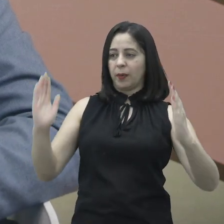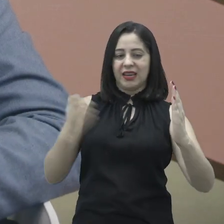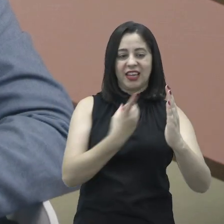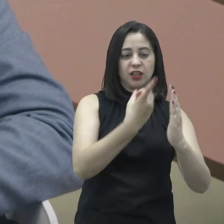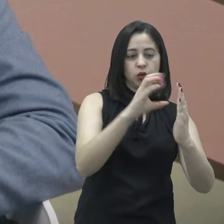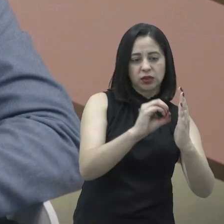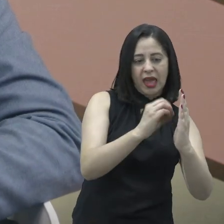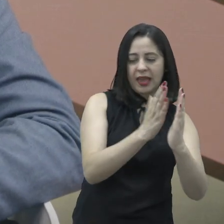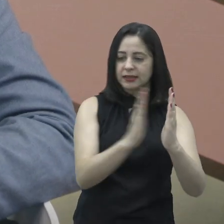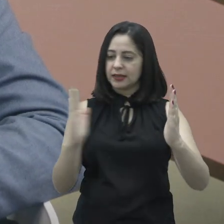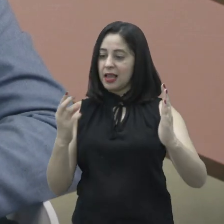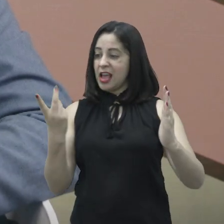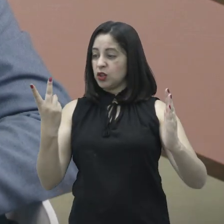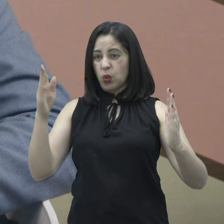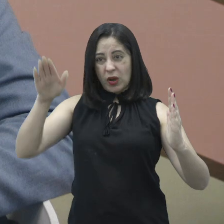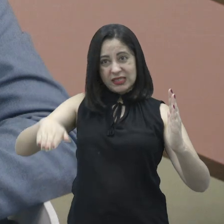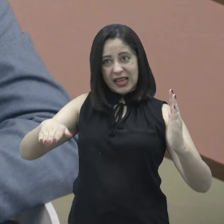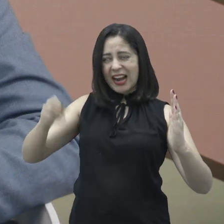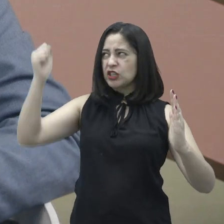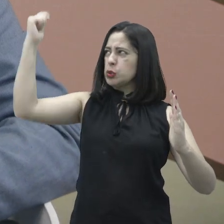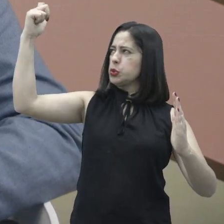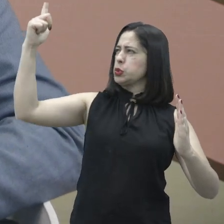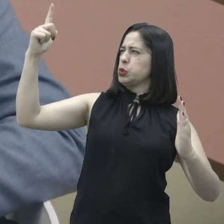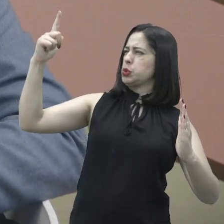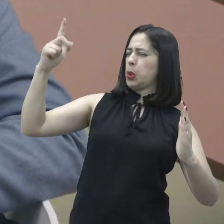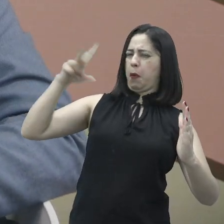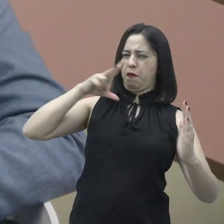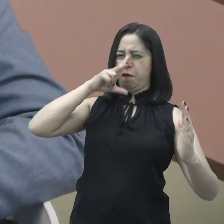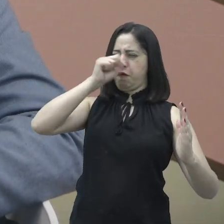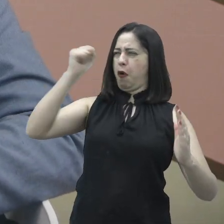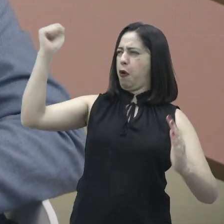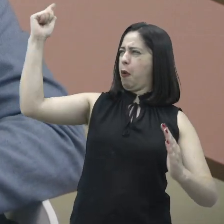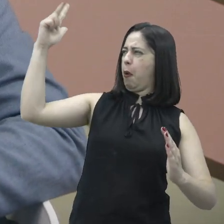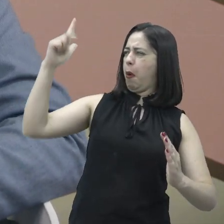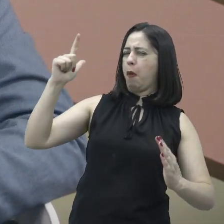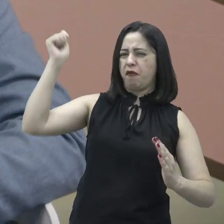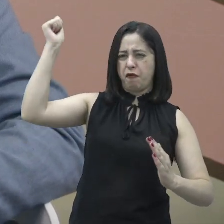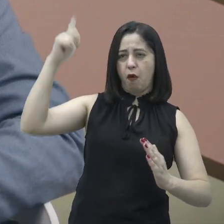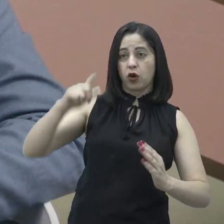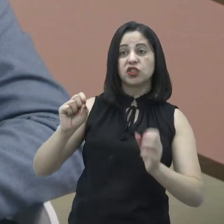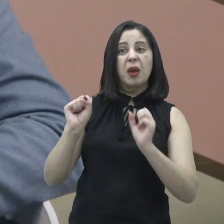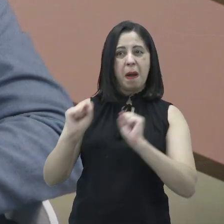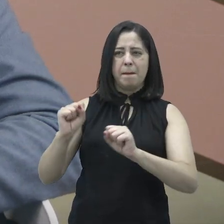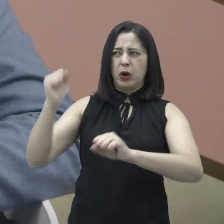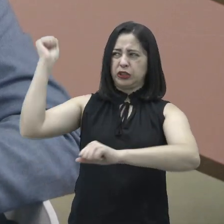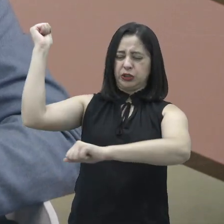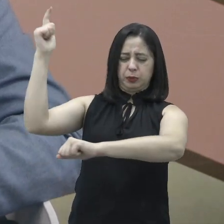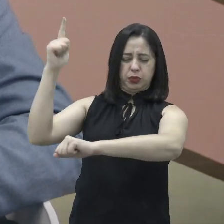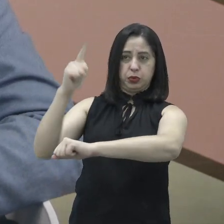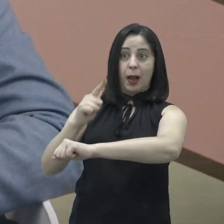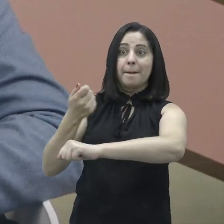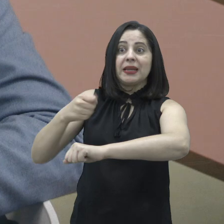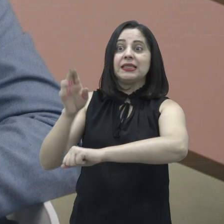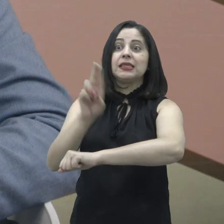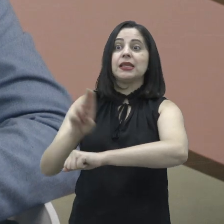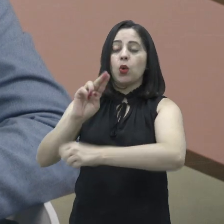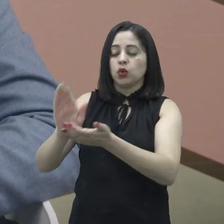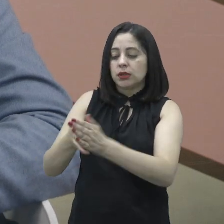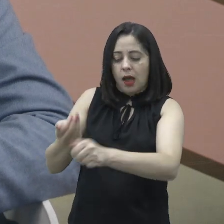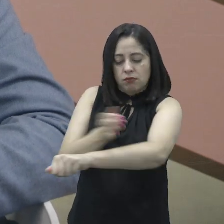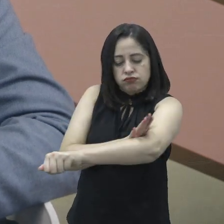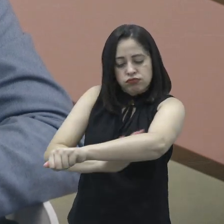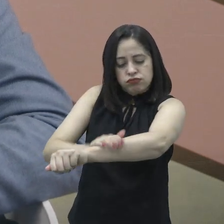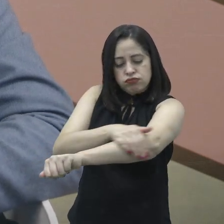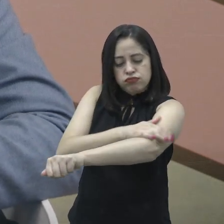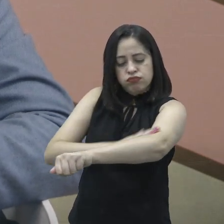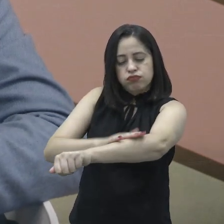a 2 horas da tarde é um sol mais intenso, então você pode ter queimaduras de pele, então tem que usar sempre protetor solar para proteger também a pele,